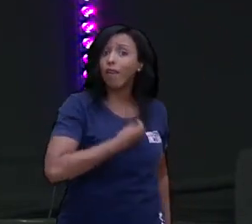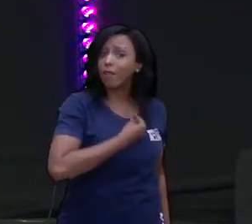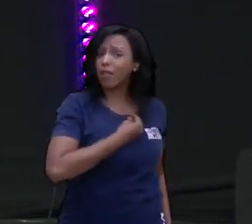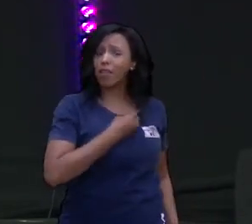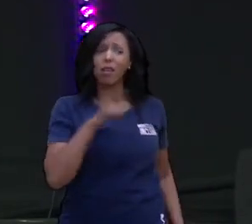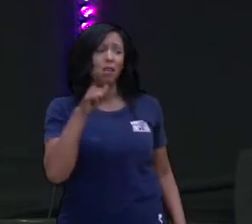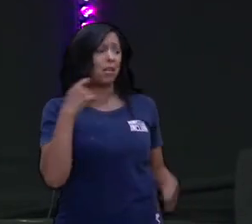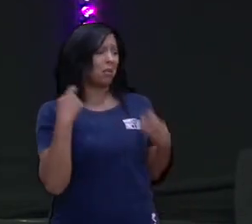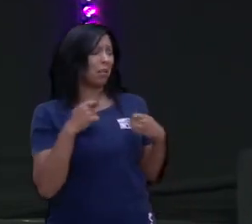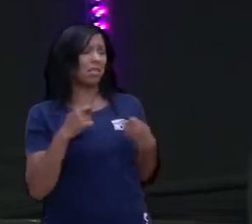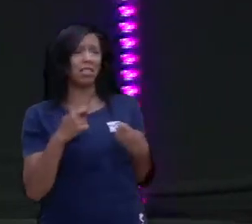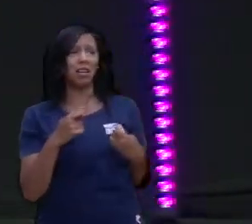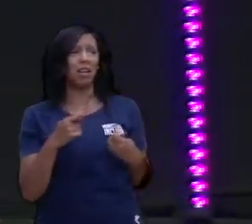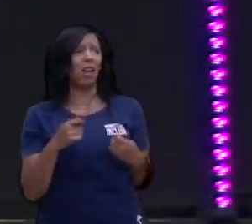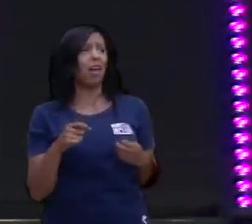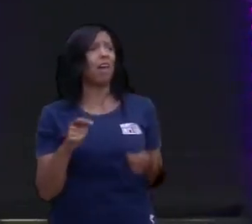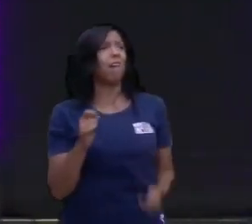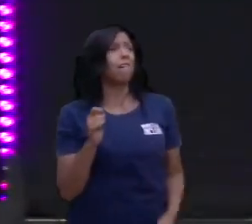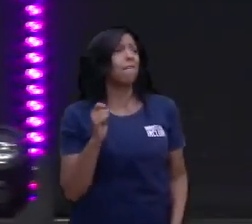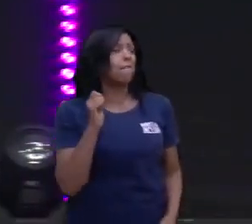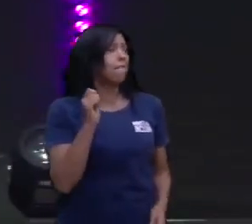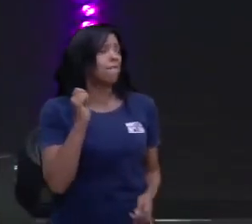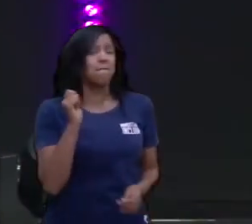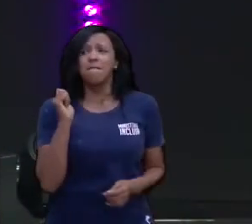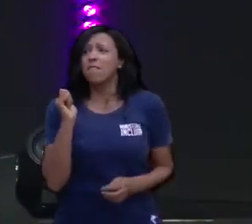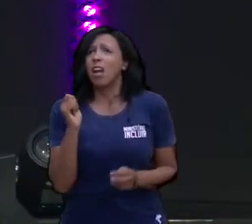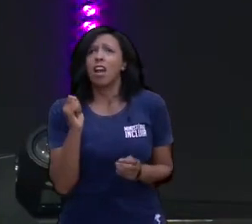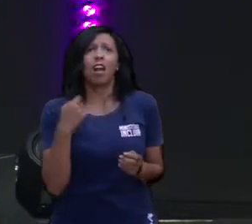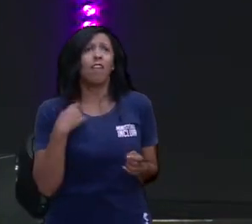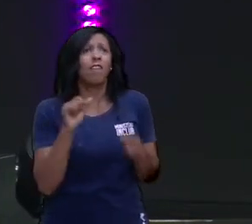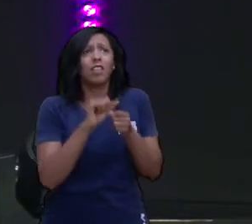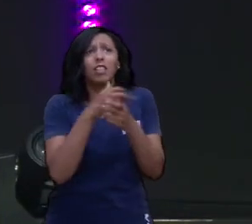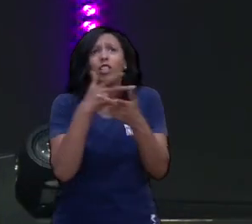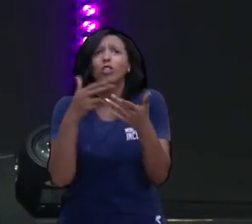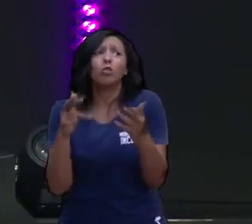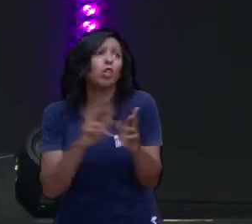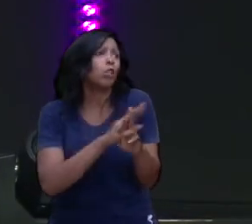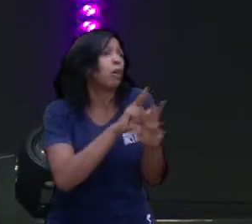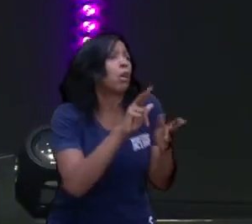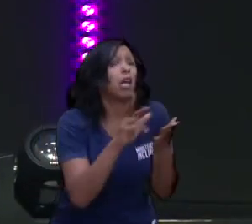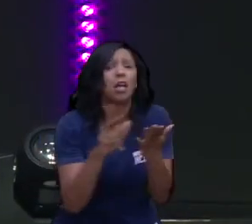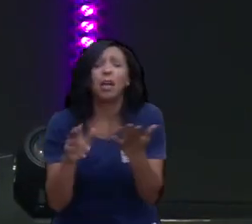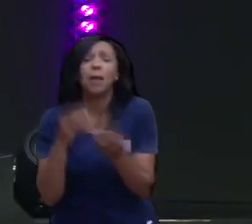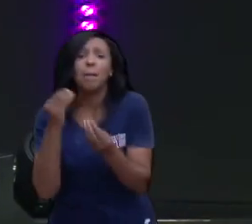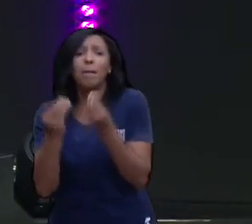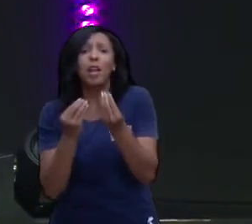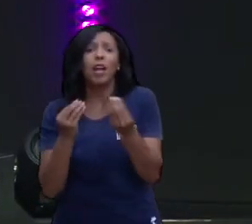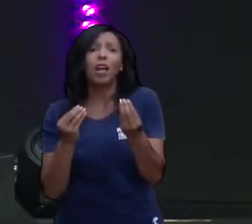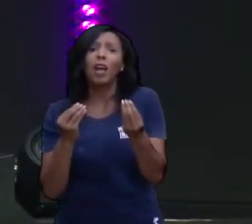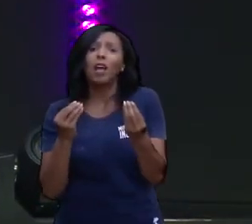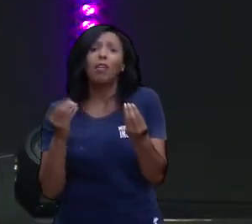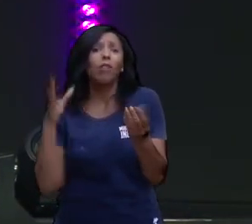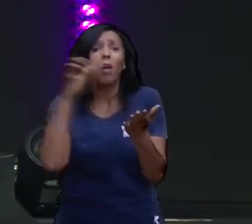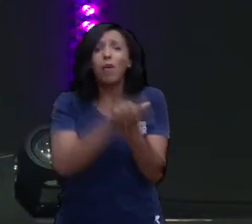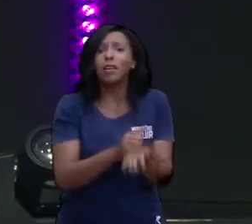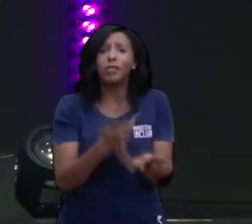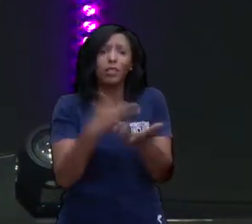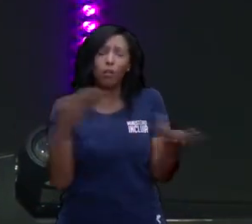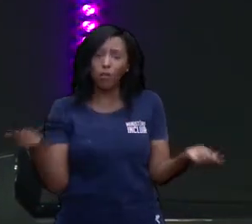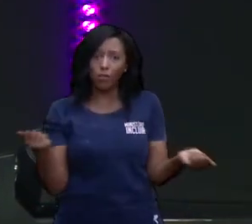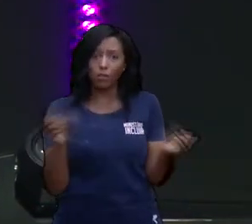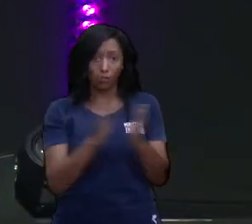de mandingas de rituais para chegar onde você tem que chegar a Bíblia diz em